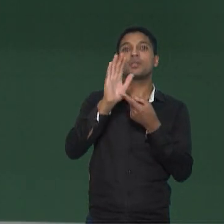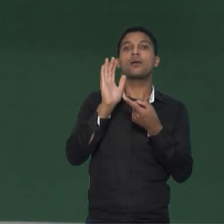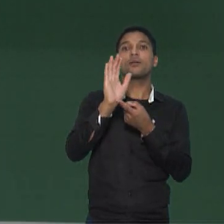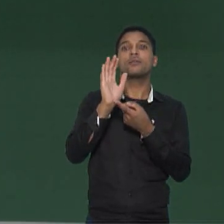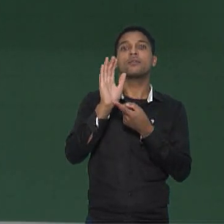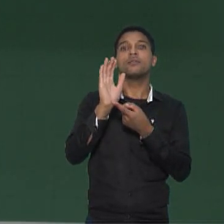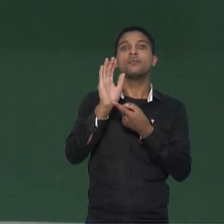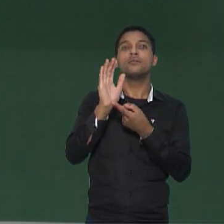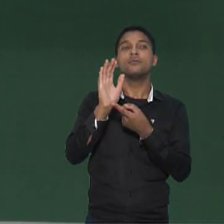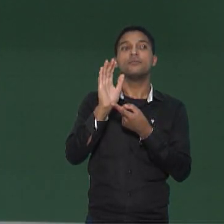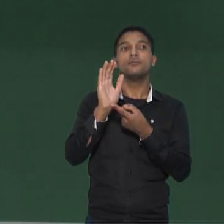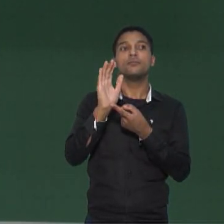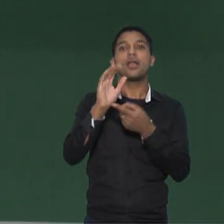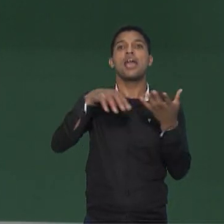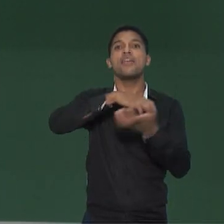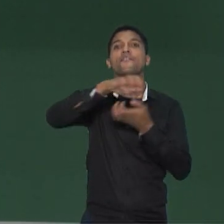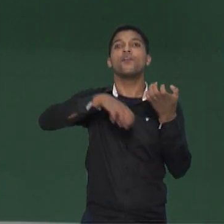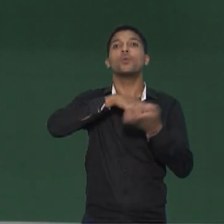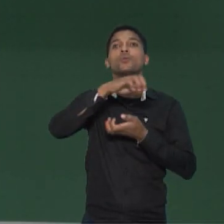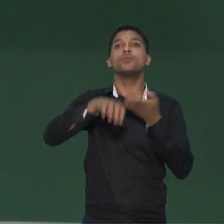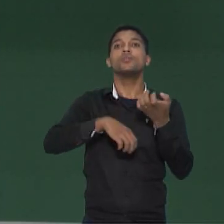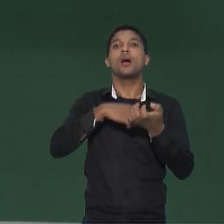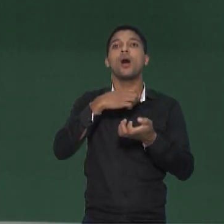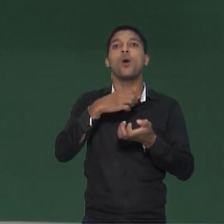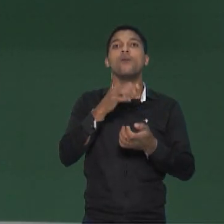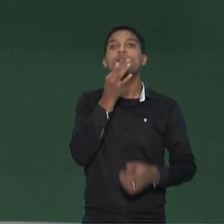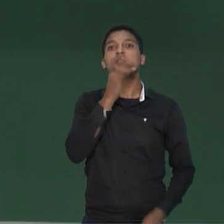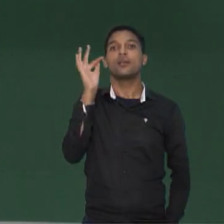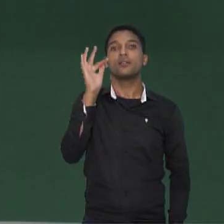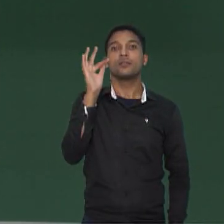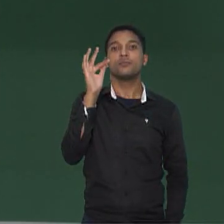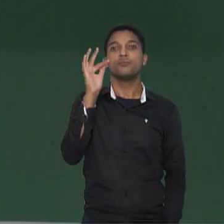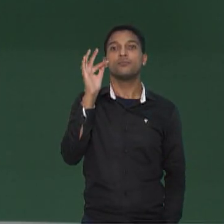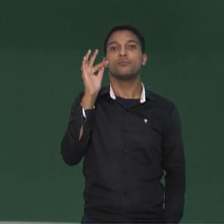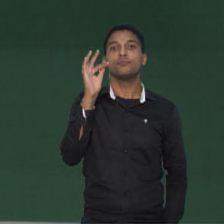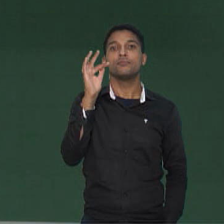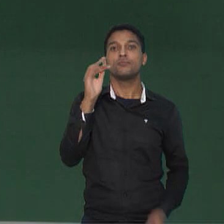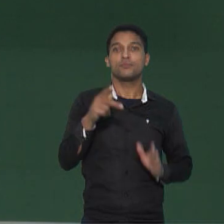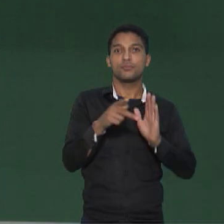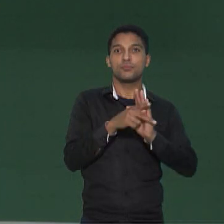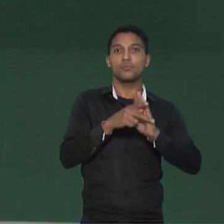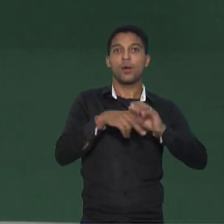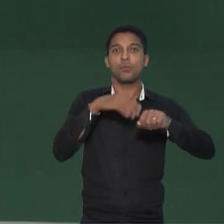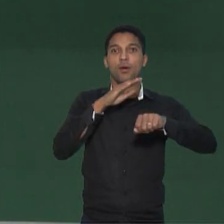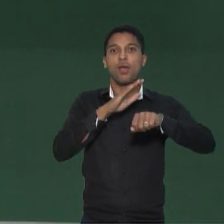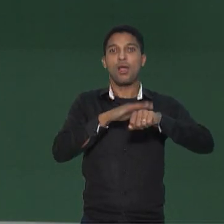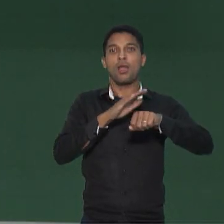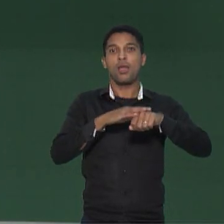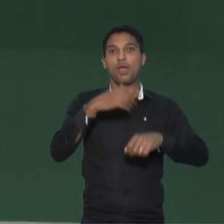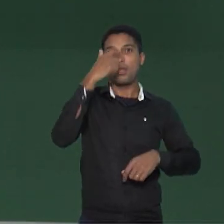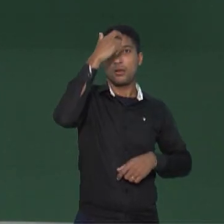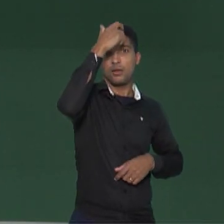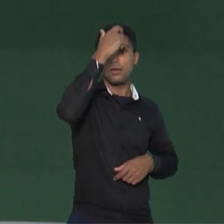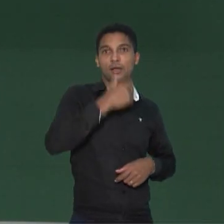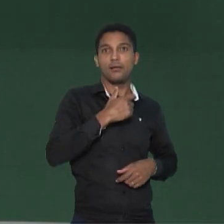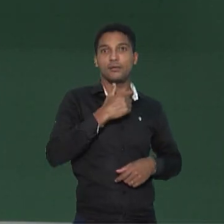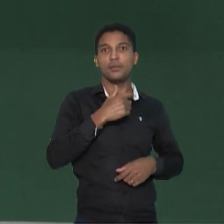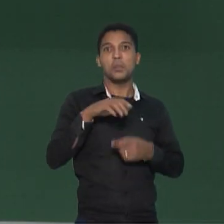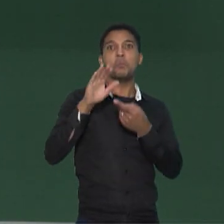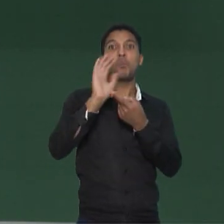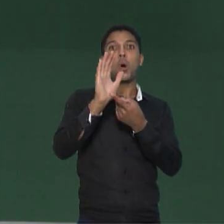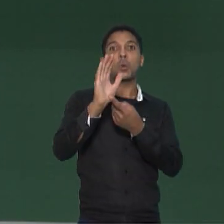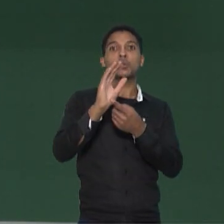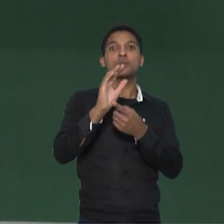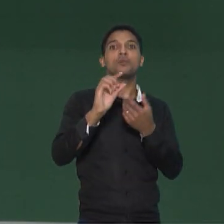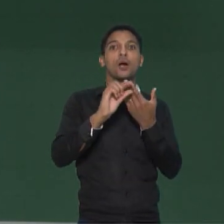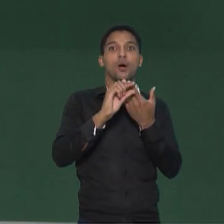Revolução napoleônica, né, da Revolução Francesa, e pintar essa figura como um mártir, né? Então aqui não vai aparecer muito bem